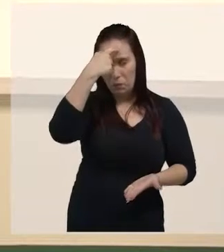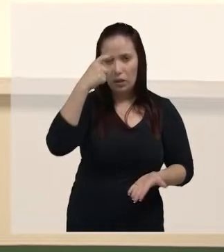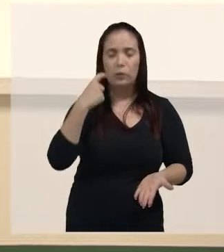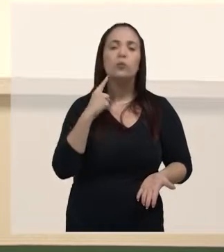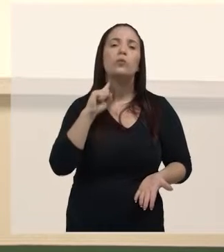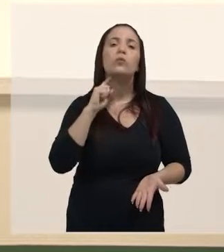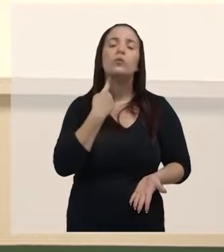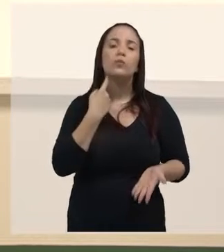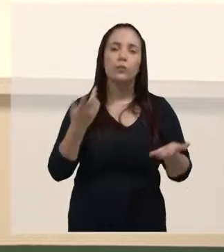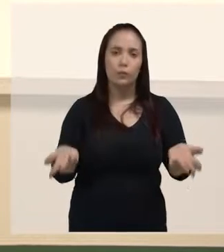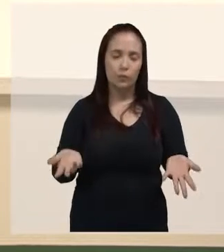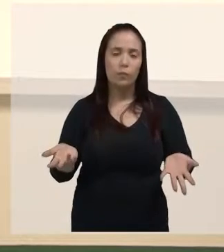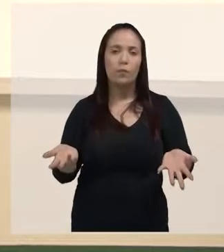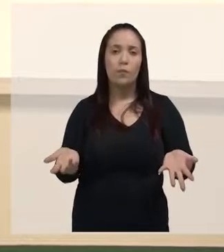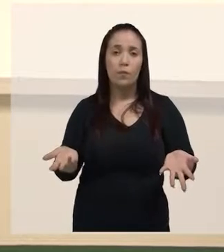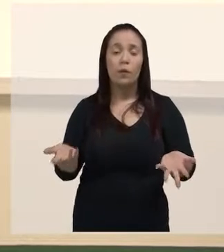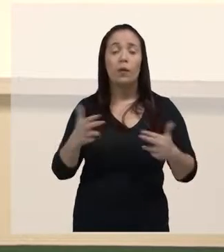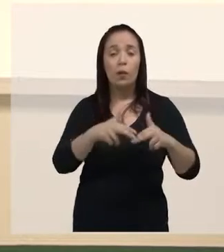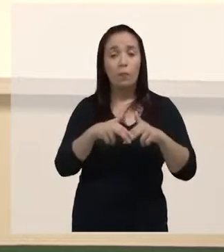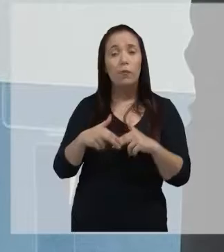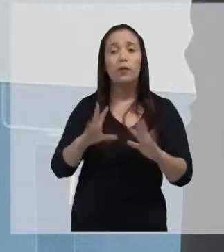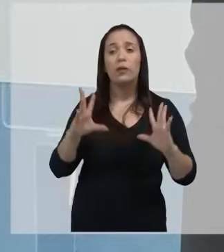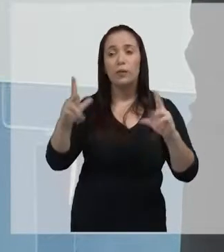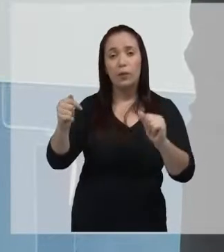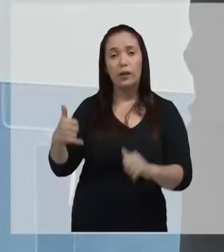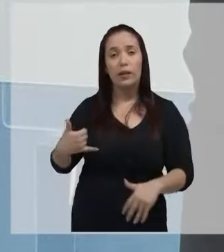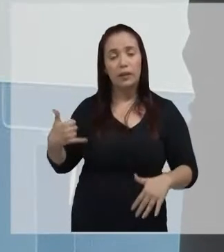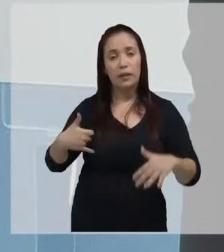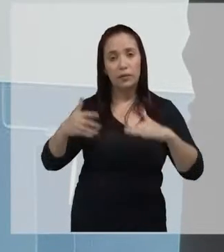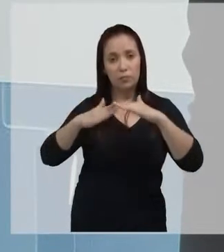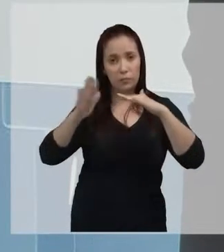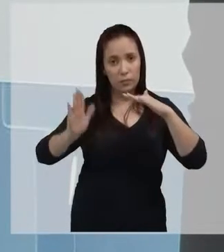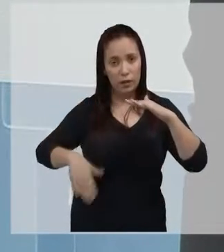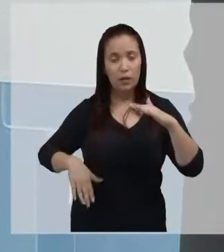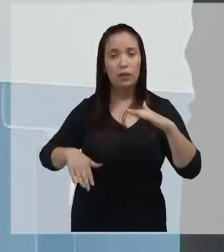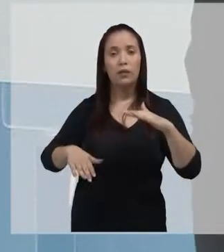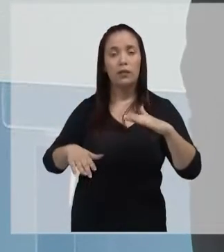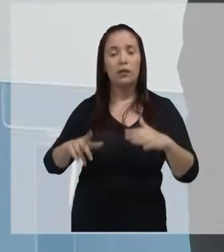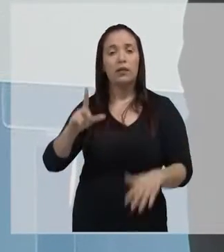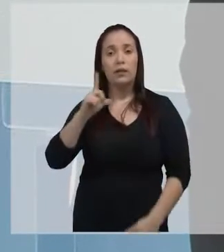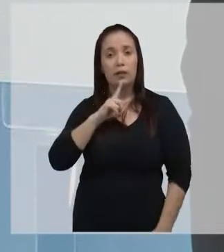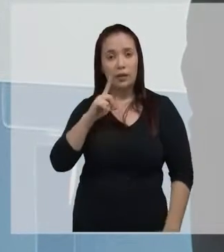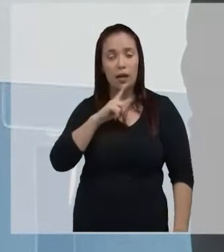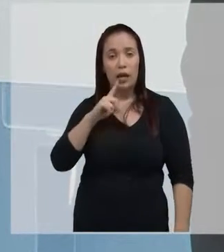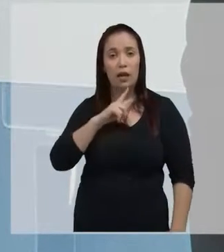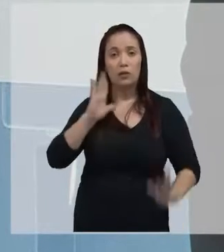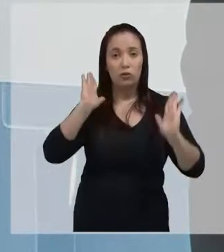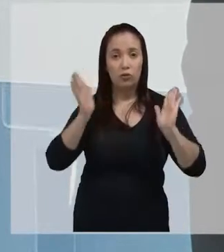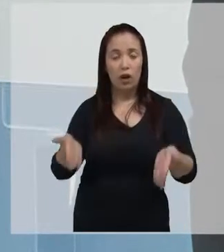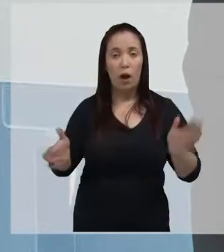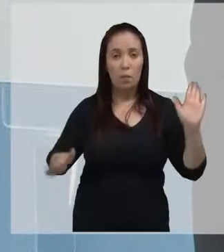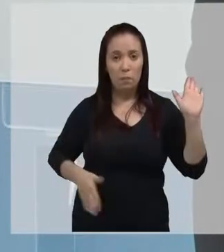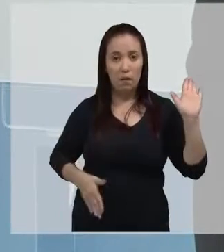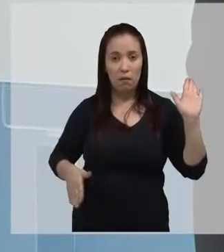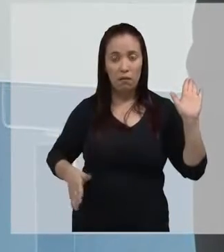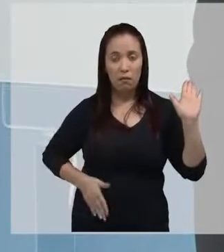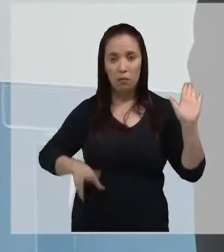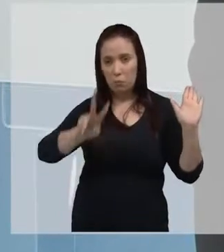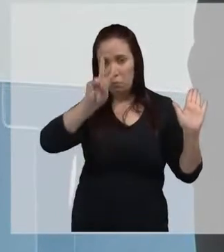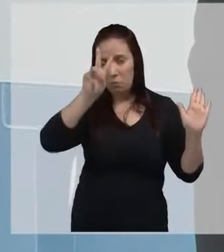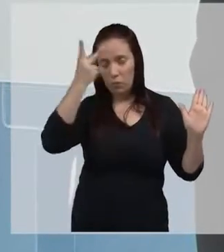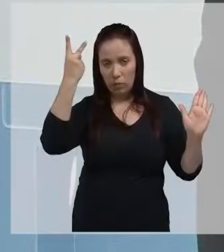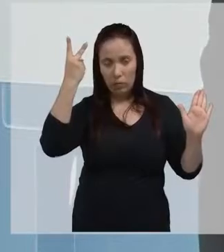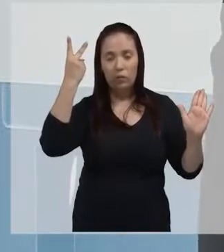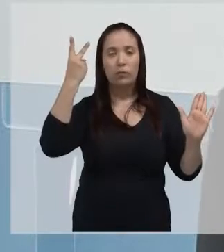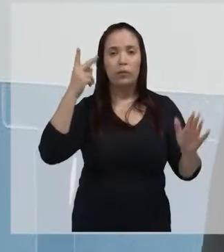dizer. Então, esses menores, quando eles são chamados para tráfico, depois que eles viram delinquente e tem a